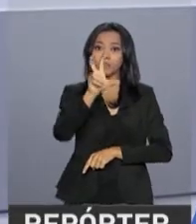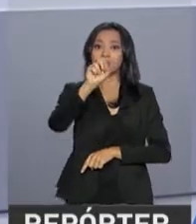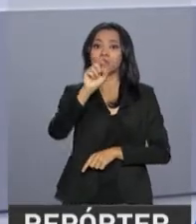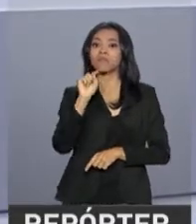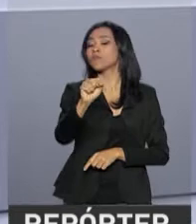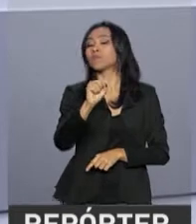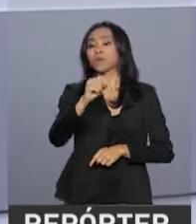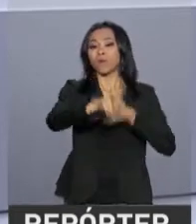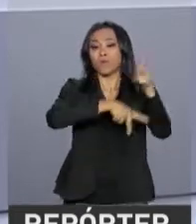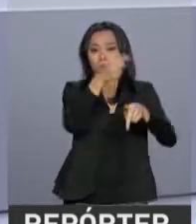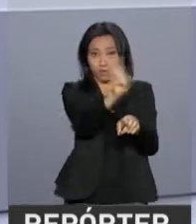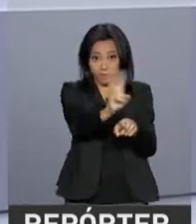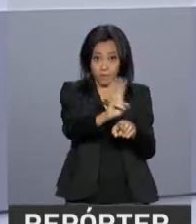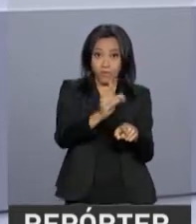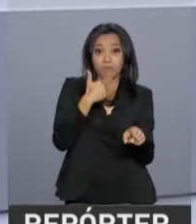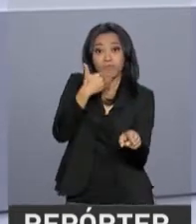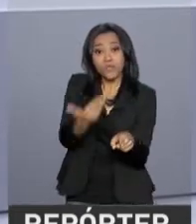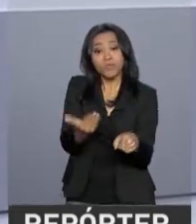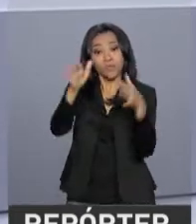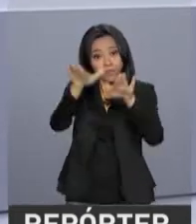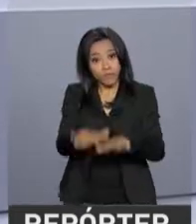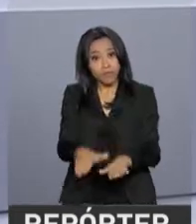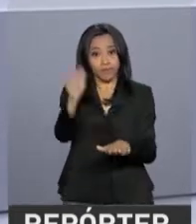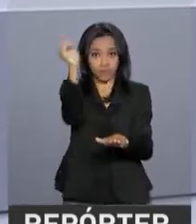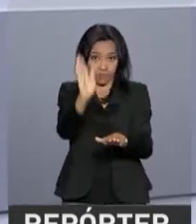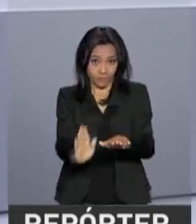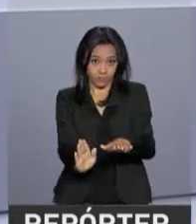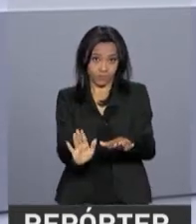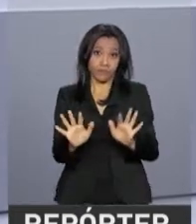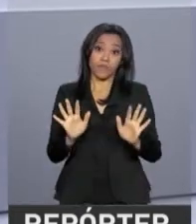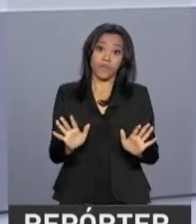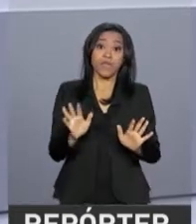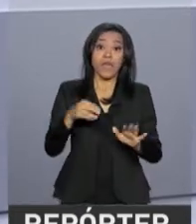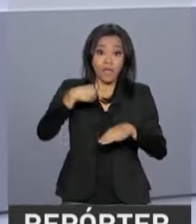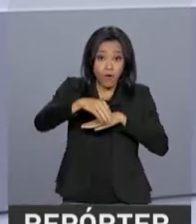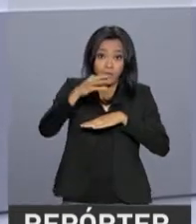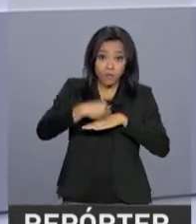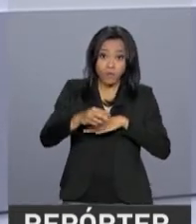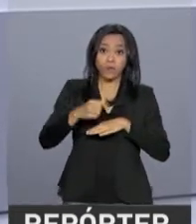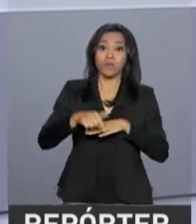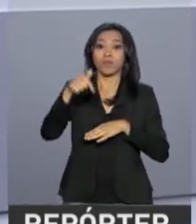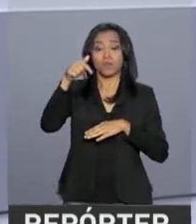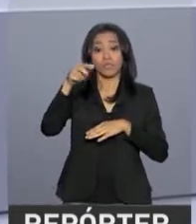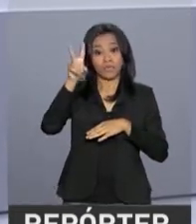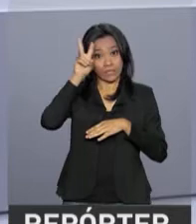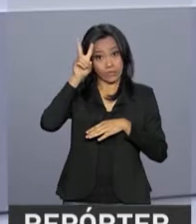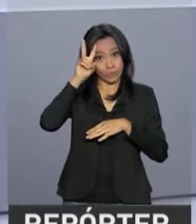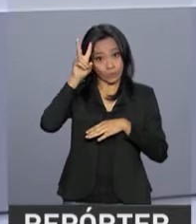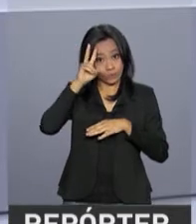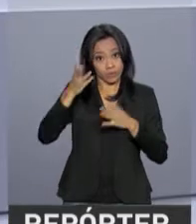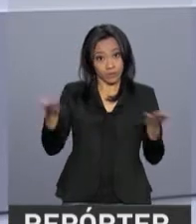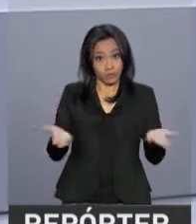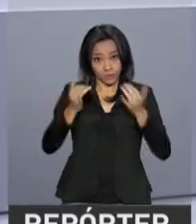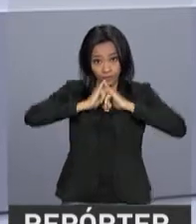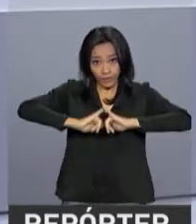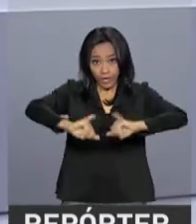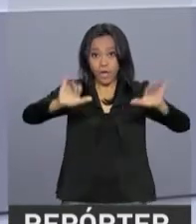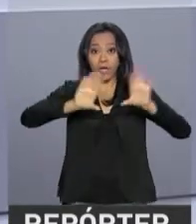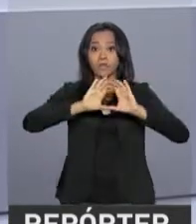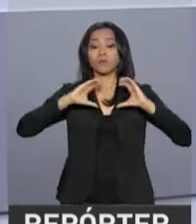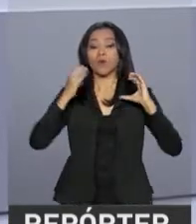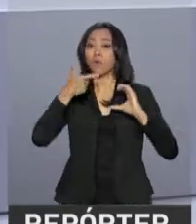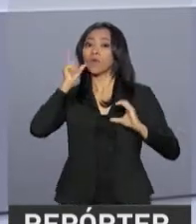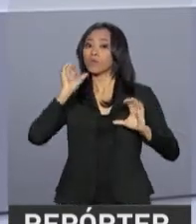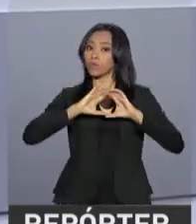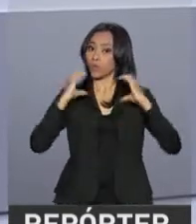pediram a regularização para permanecer no brasil os dados foram divulgados nesta segunda feira pelo comitê federal de assistência